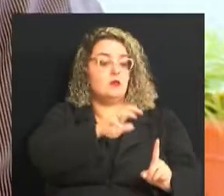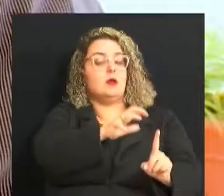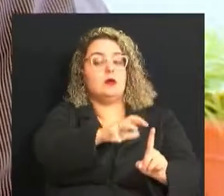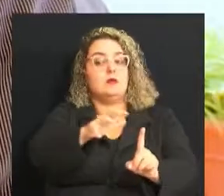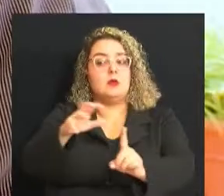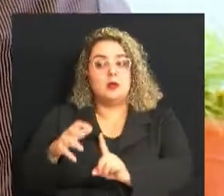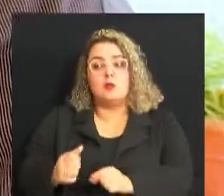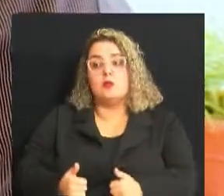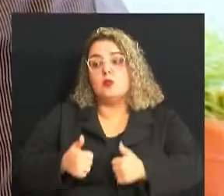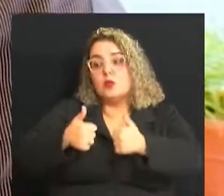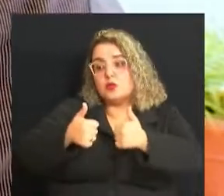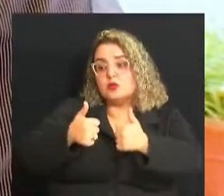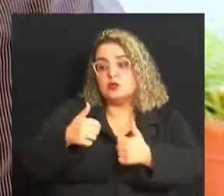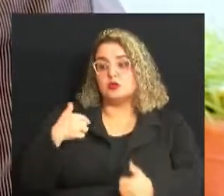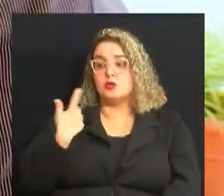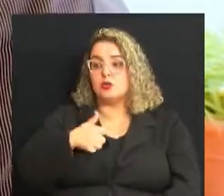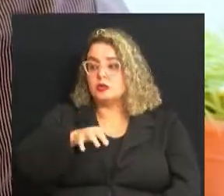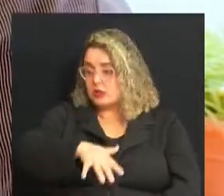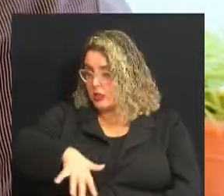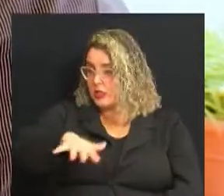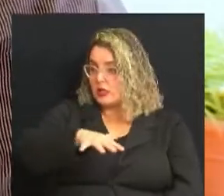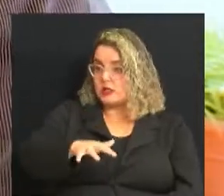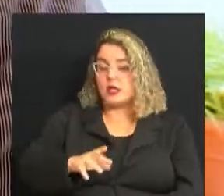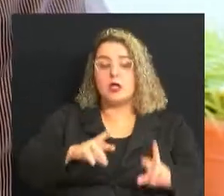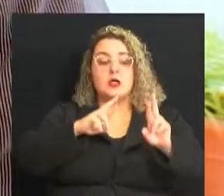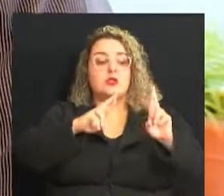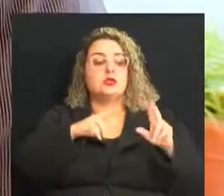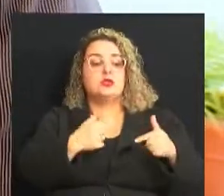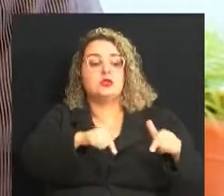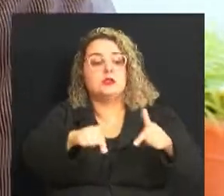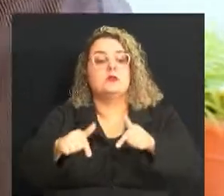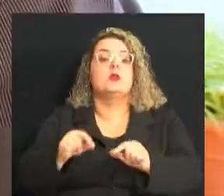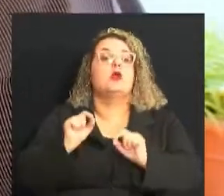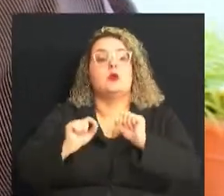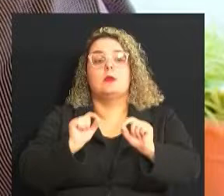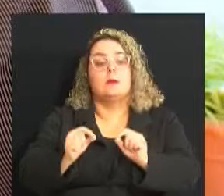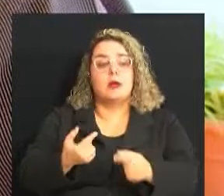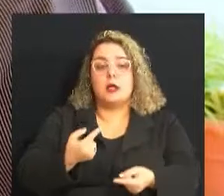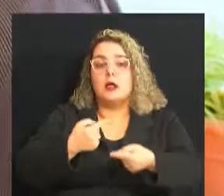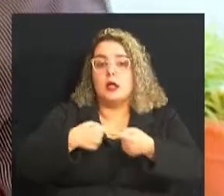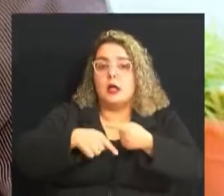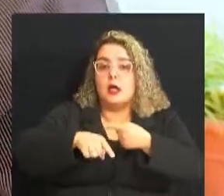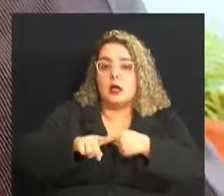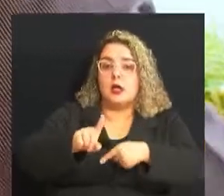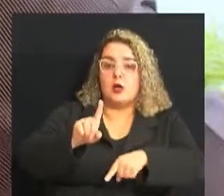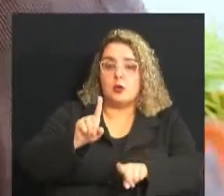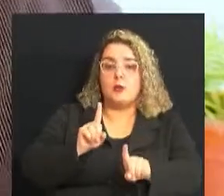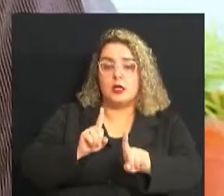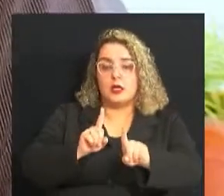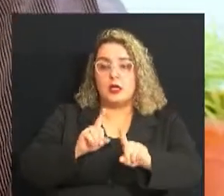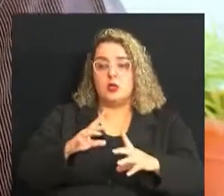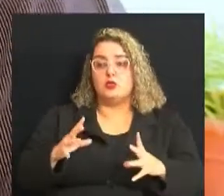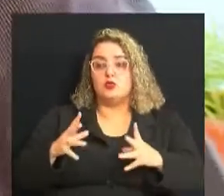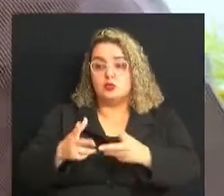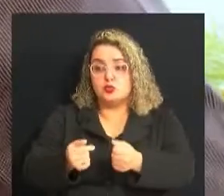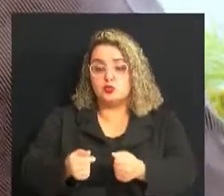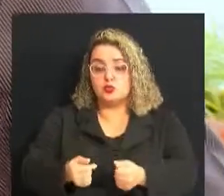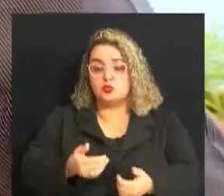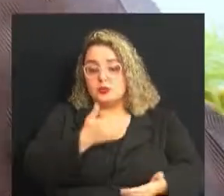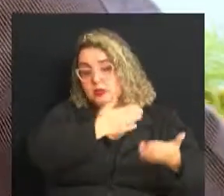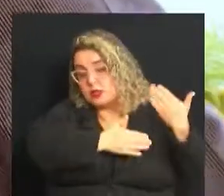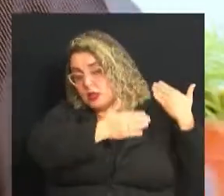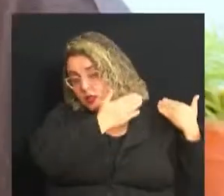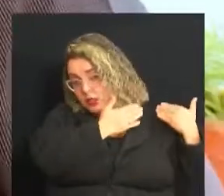do nosso segmento. Olha, a perspectiva que a gente trabalha é que para recuperar aquele tônus que a gente vinha